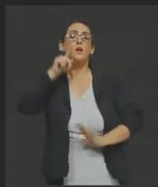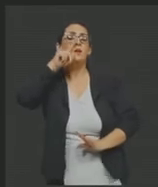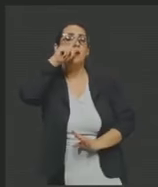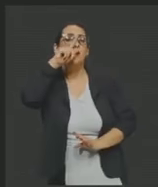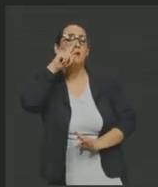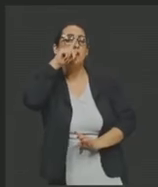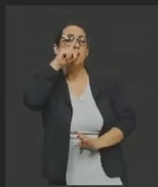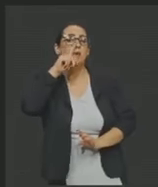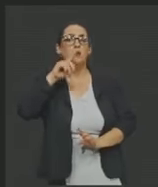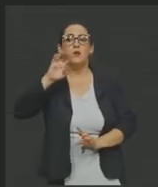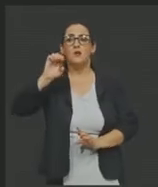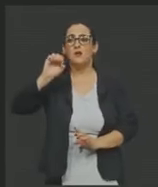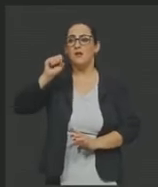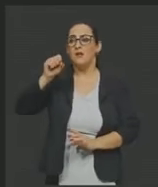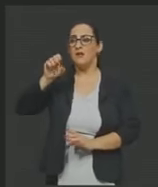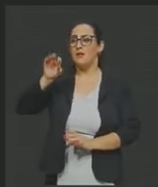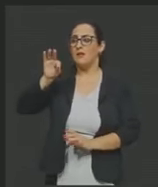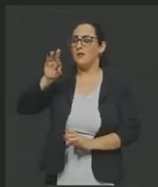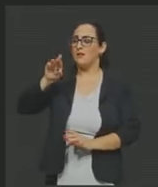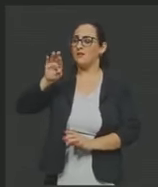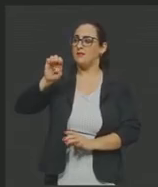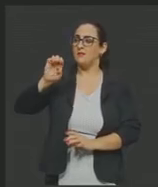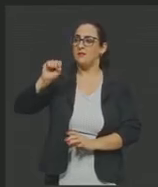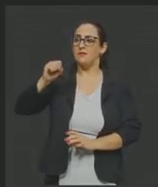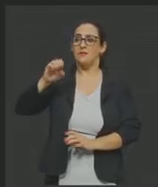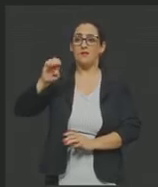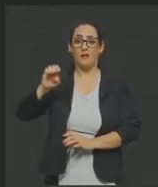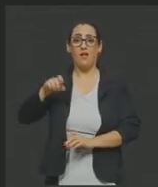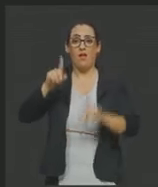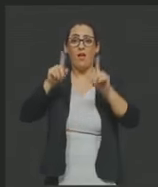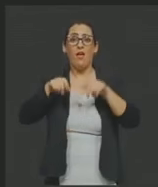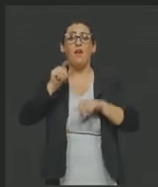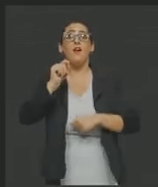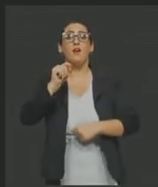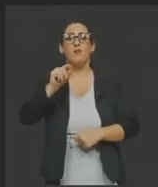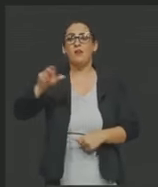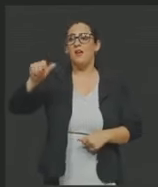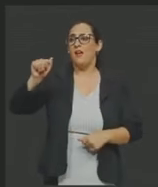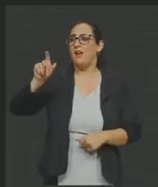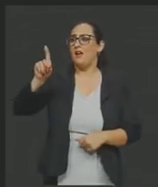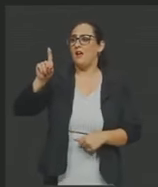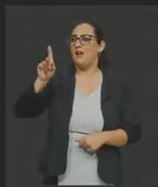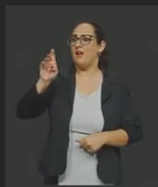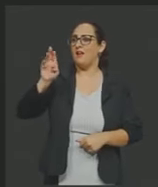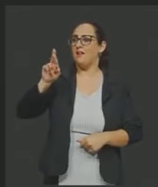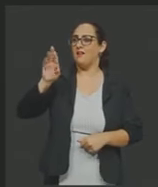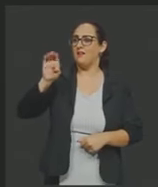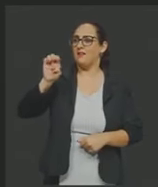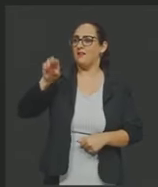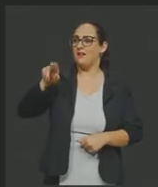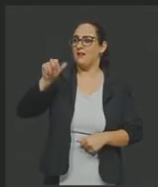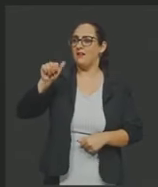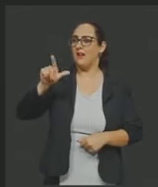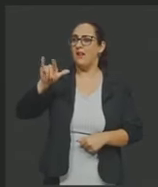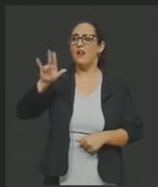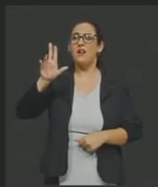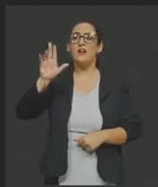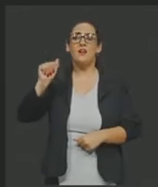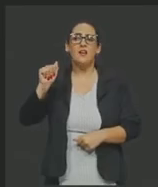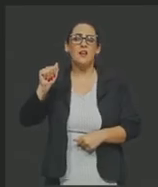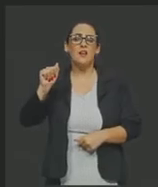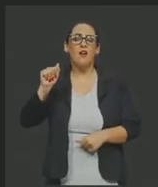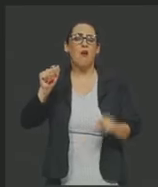aqui são hormônios, principalmente a adrenalina. Ah, eu quero adrenalina, eu quero fazer um esporte radical. O que